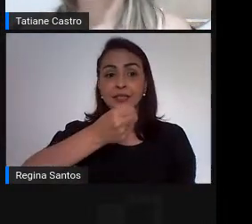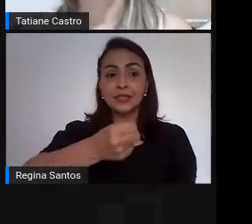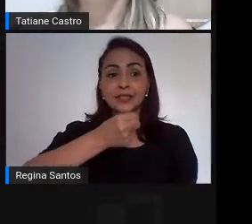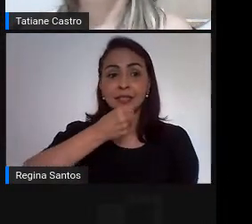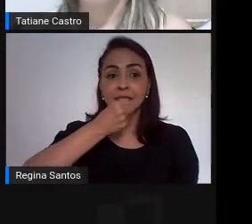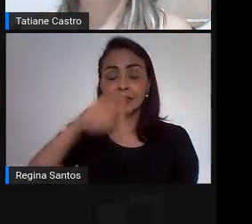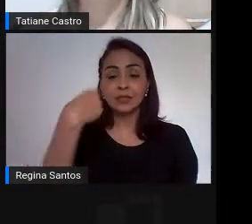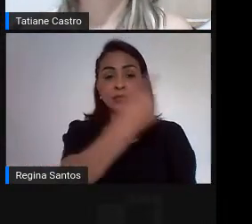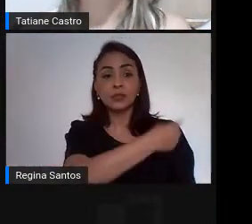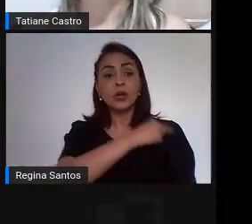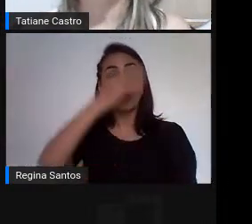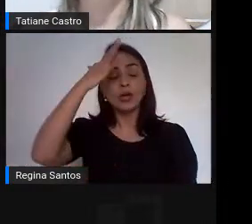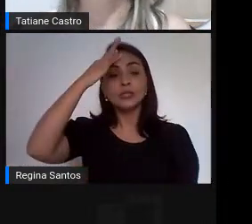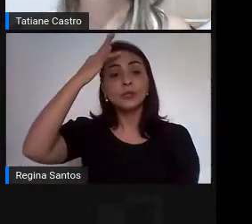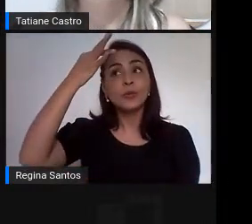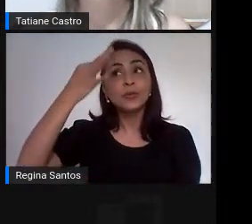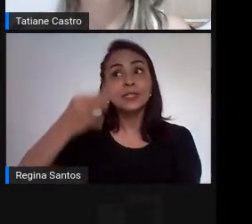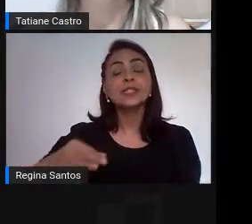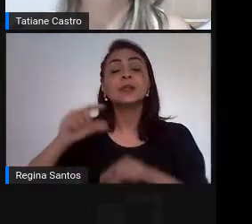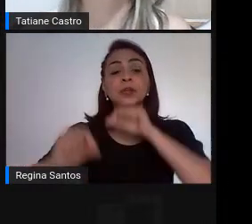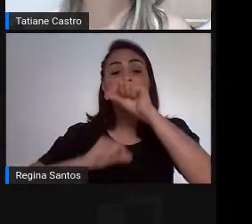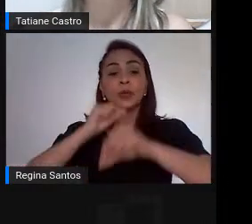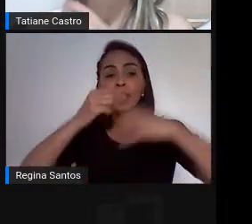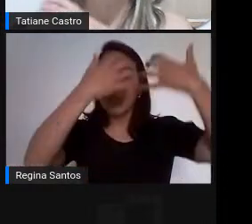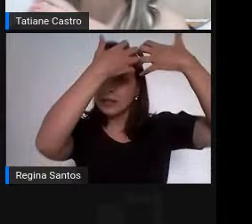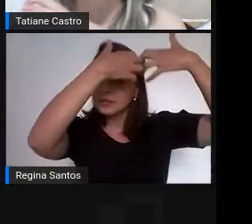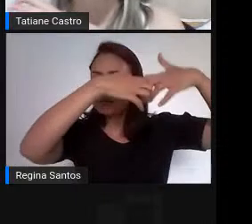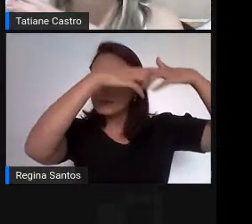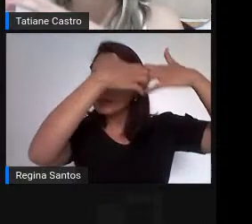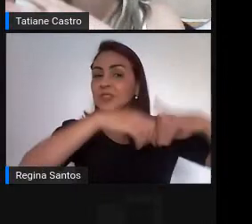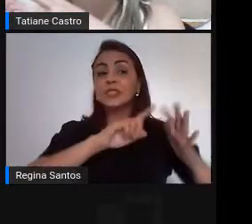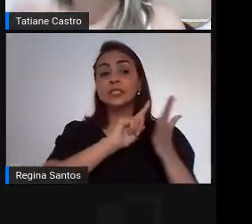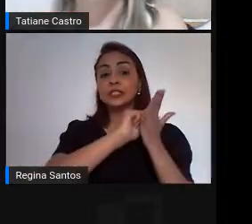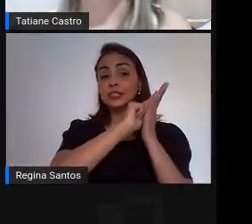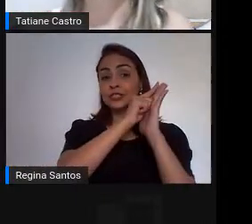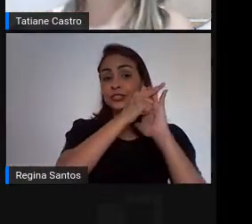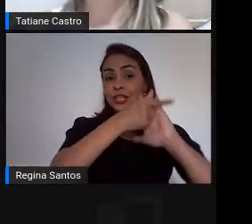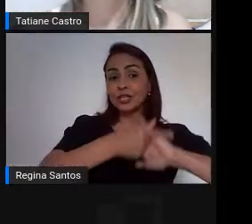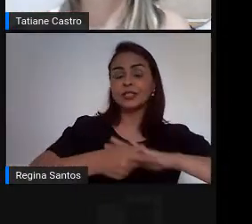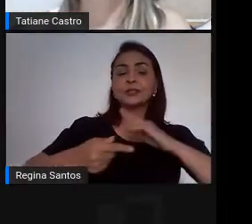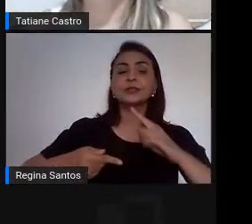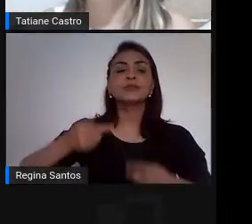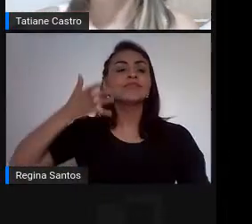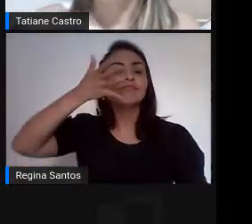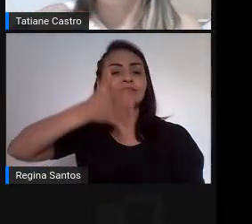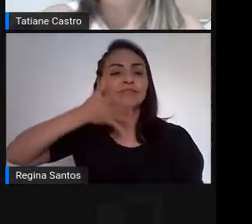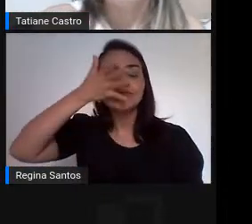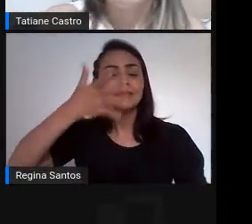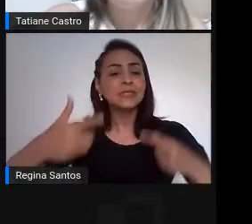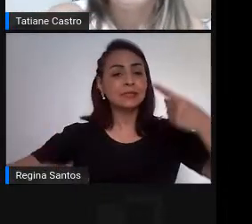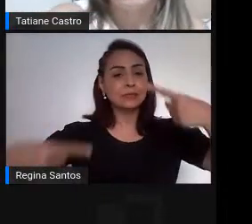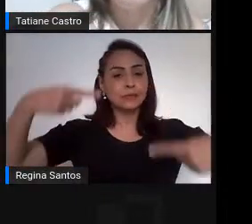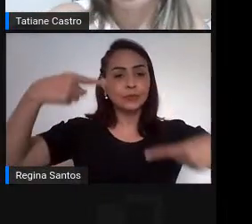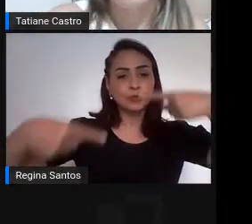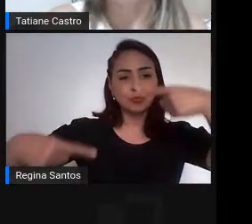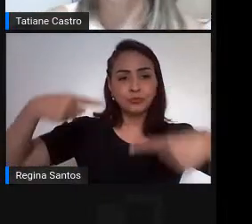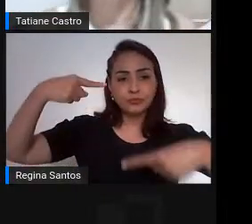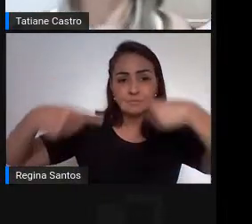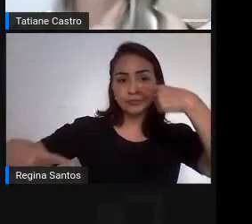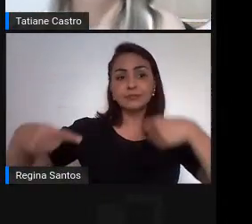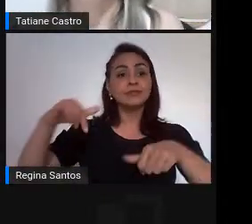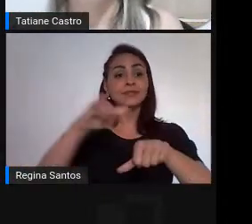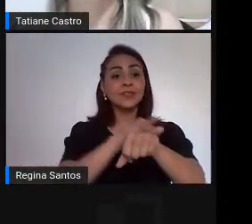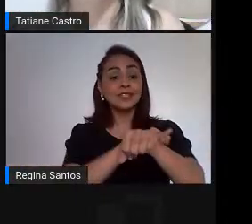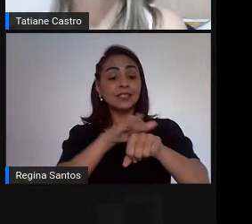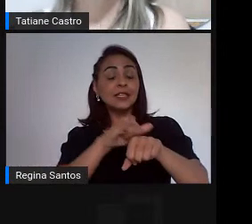discursivos complexos, como gêneros discursivos, não como uma ferramenta que me possibilita ir até o entrevistado e